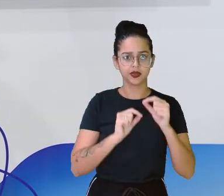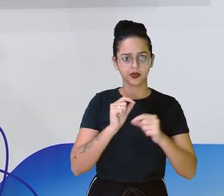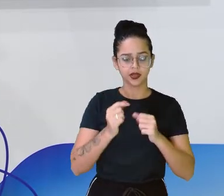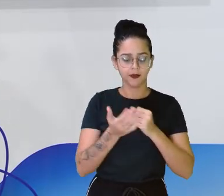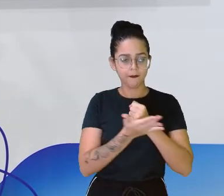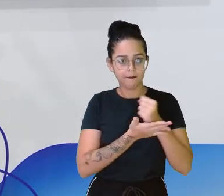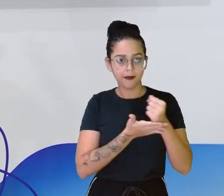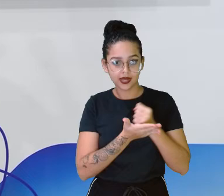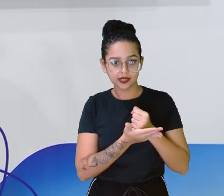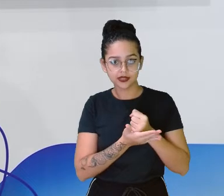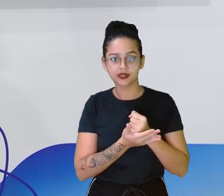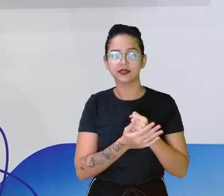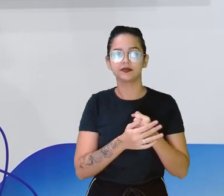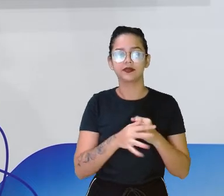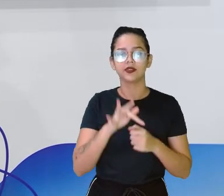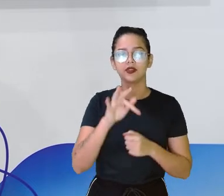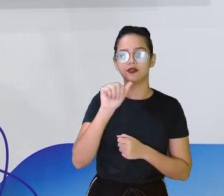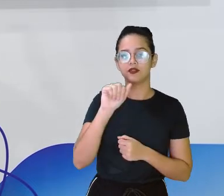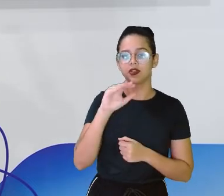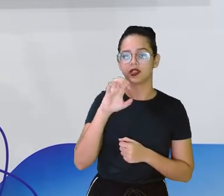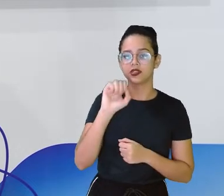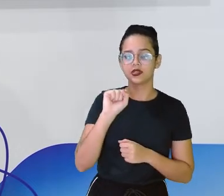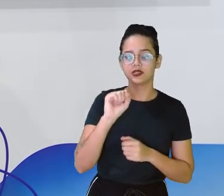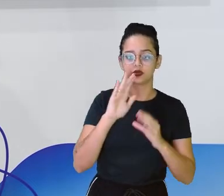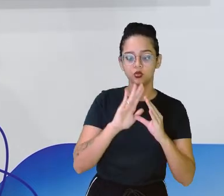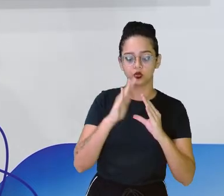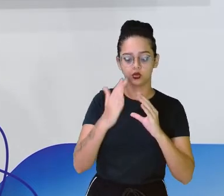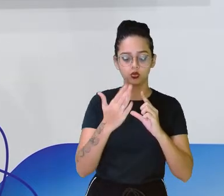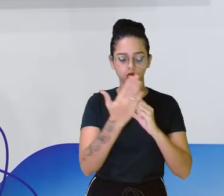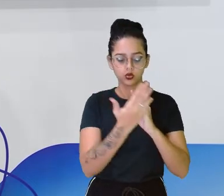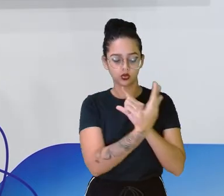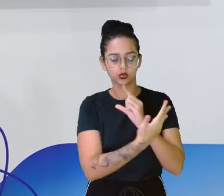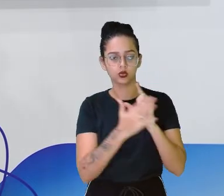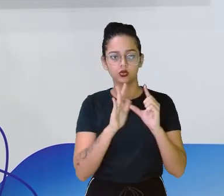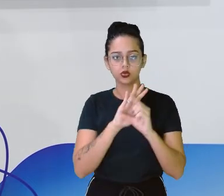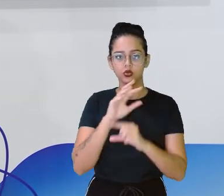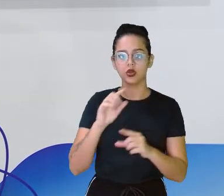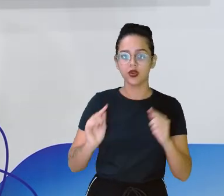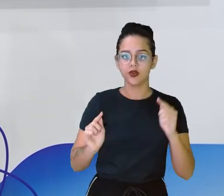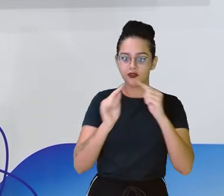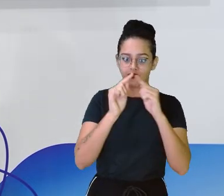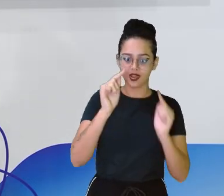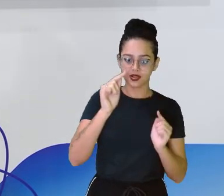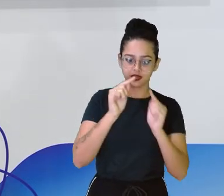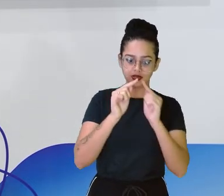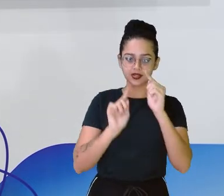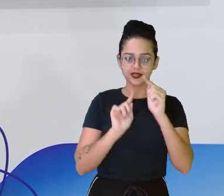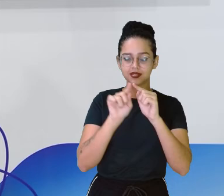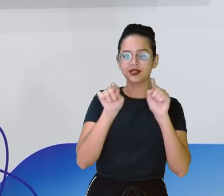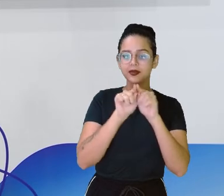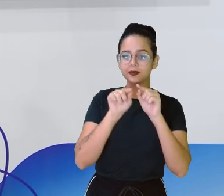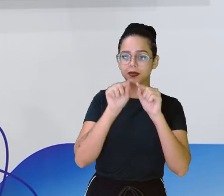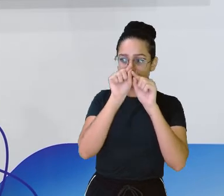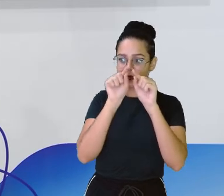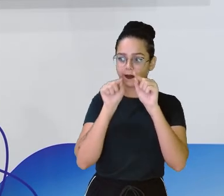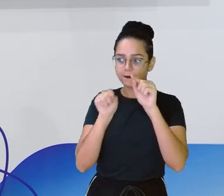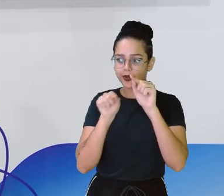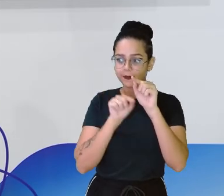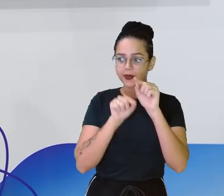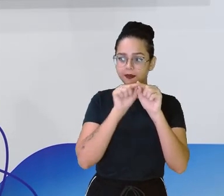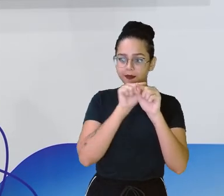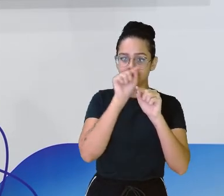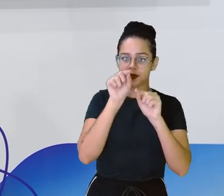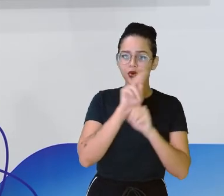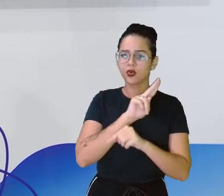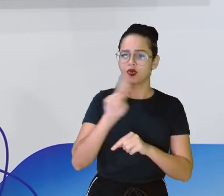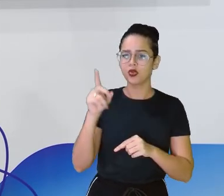base, faces, vértices e arestas. As arestas aqui, ó, fácil. O